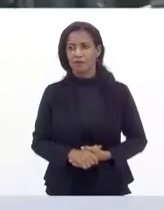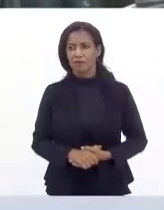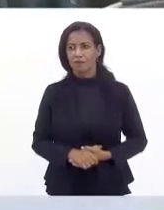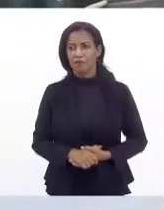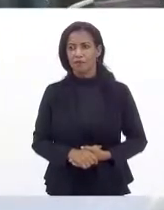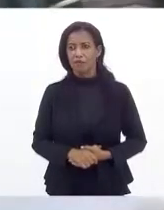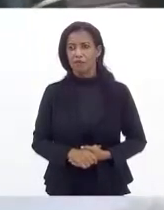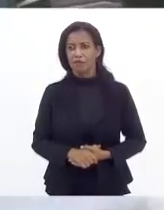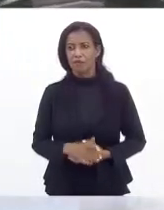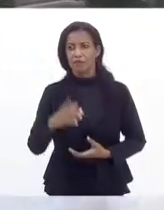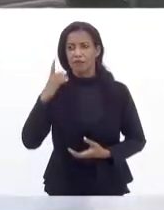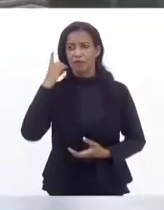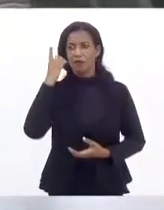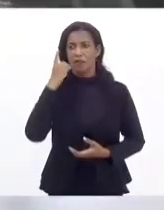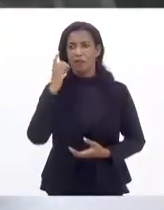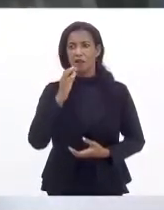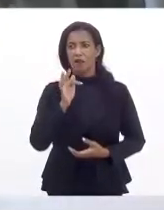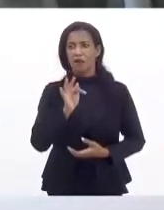Deputado Flávio.